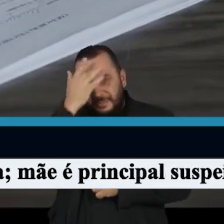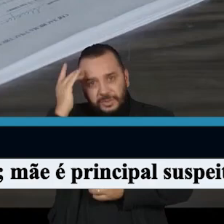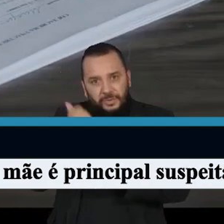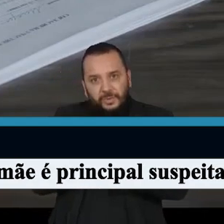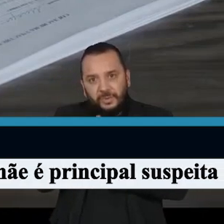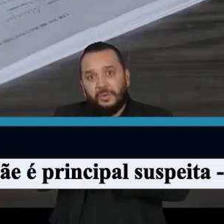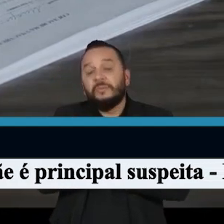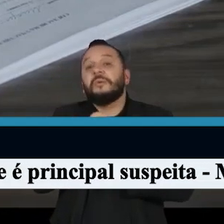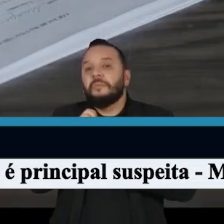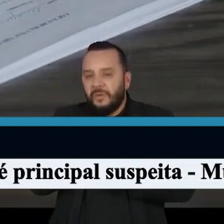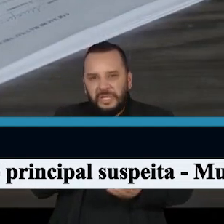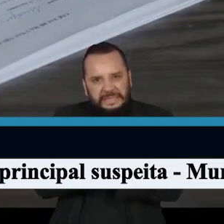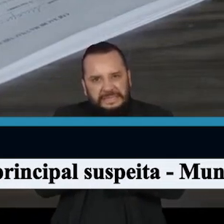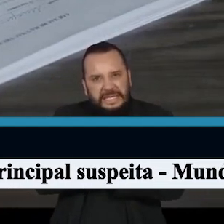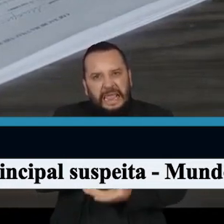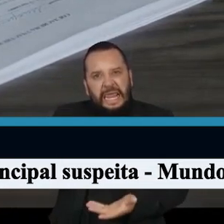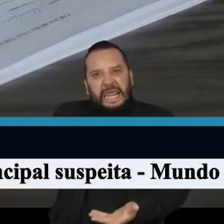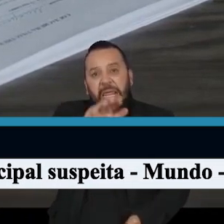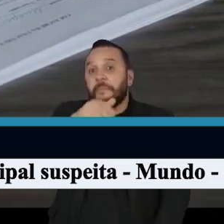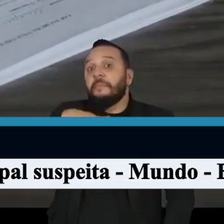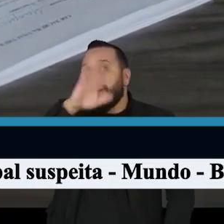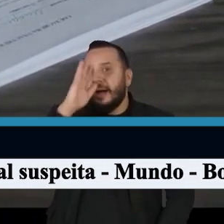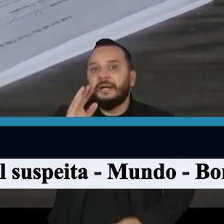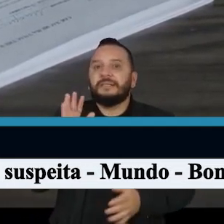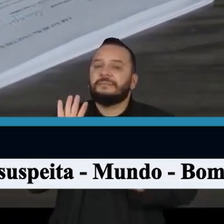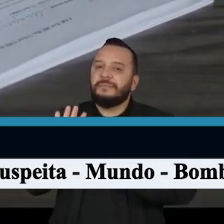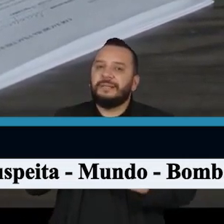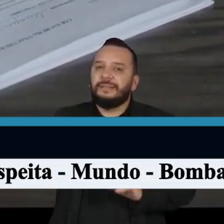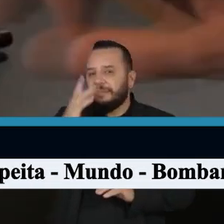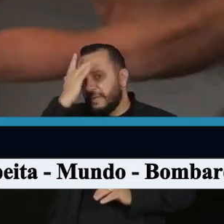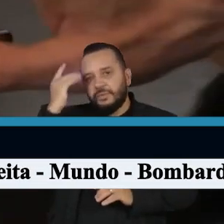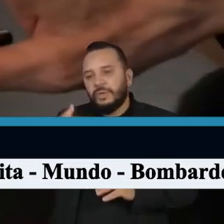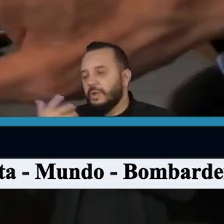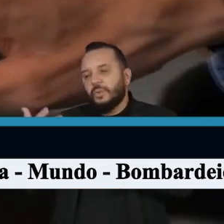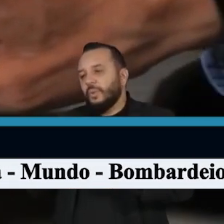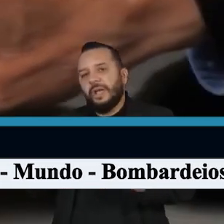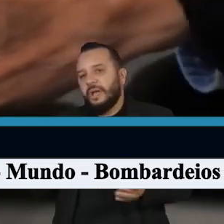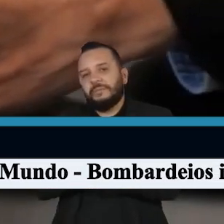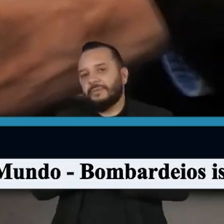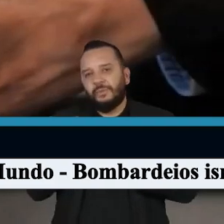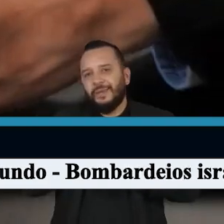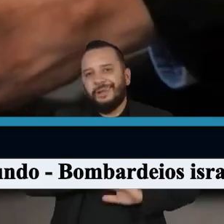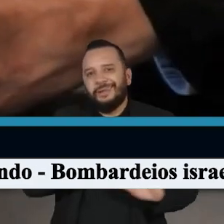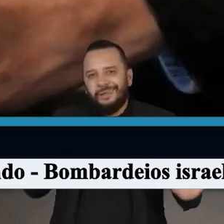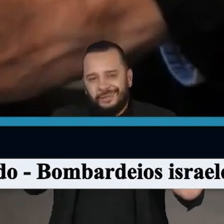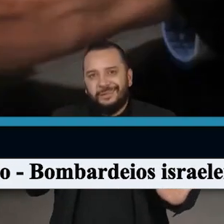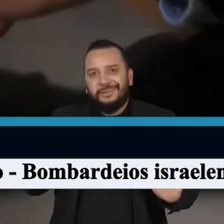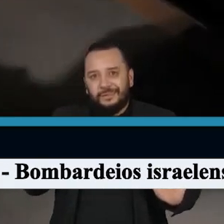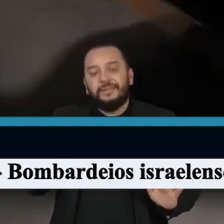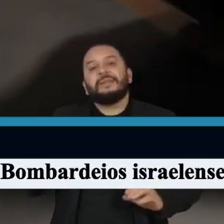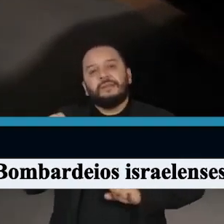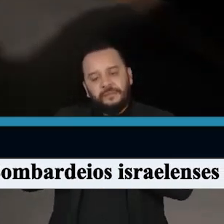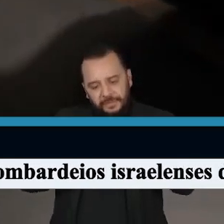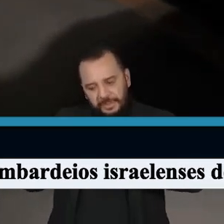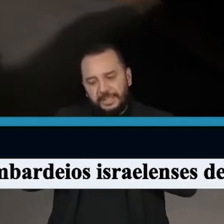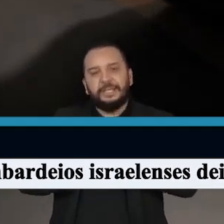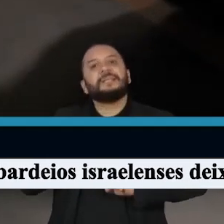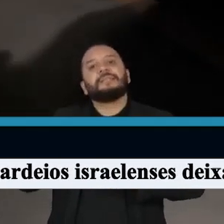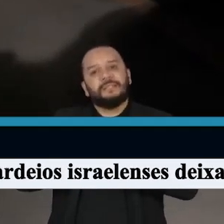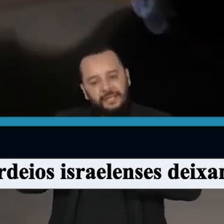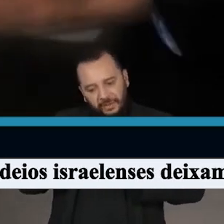ainda maiores, já que muitos clientes não apelam aos tribunais, permitindo que empresas continuem com as